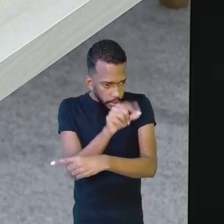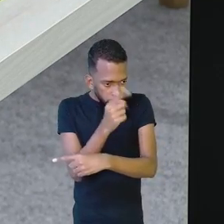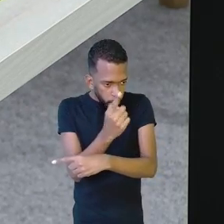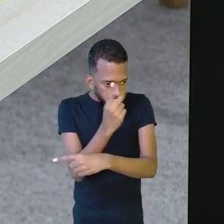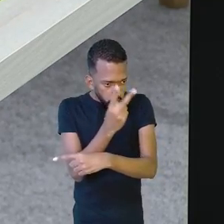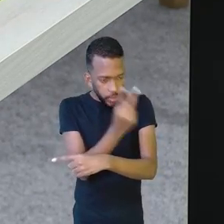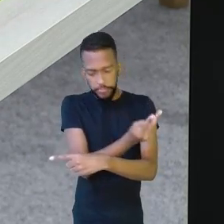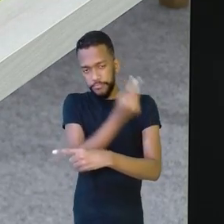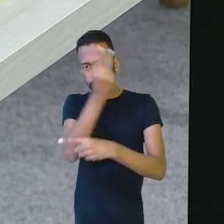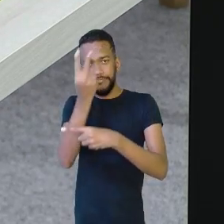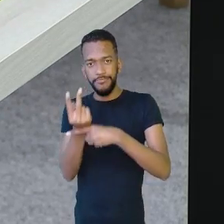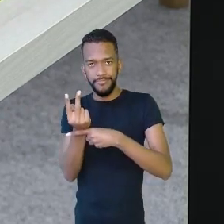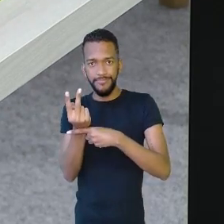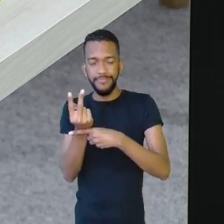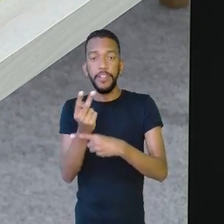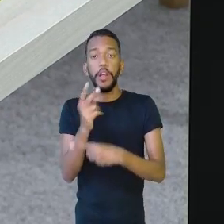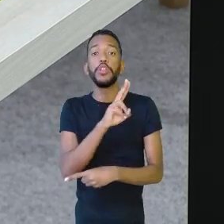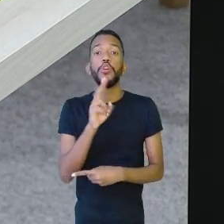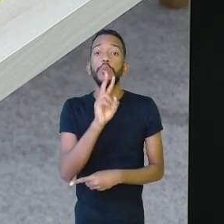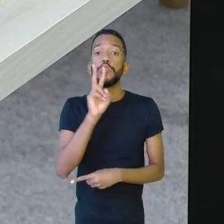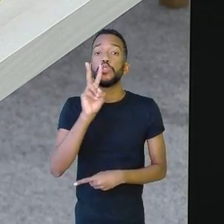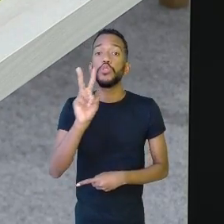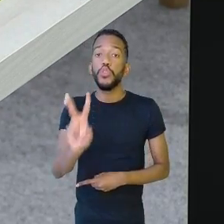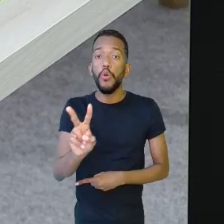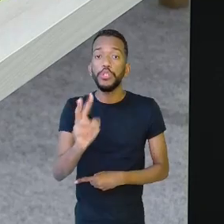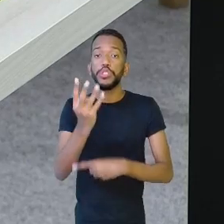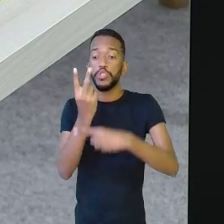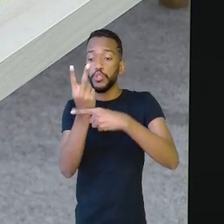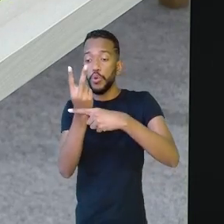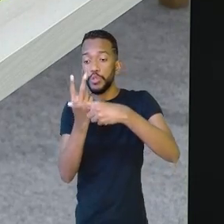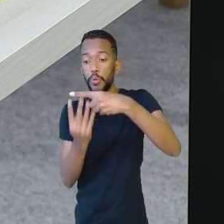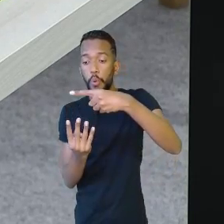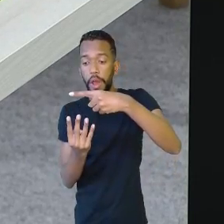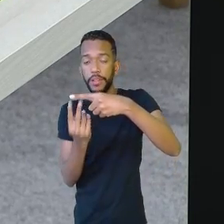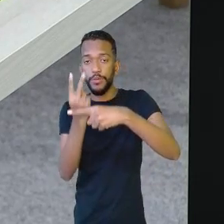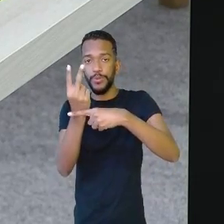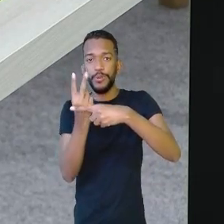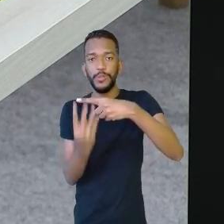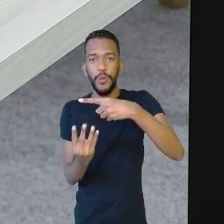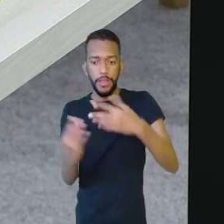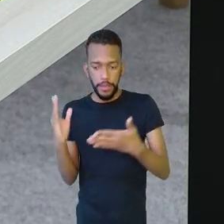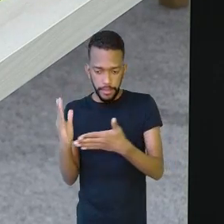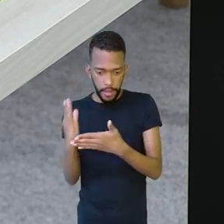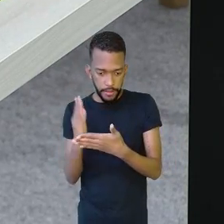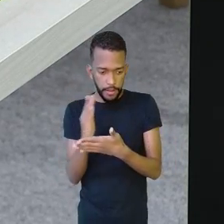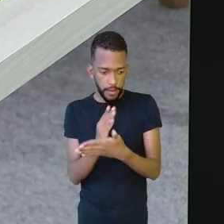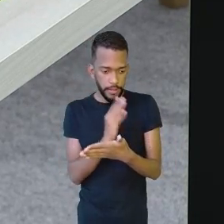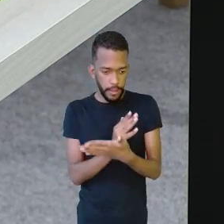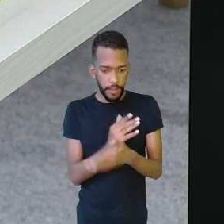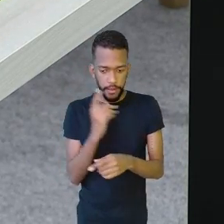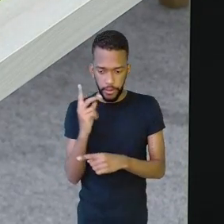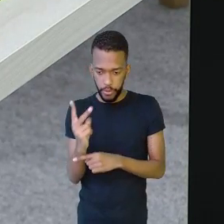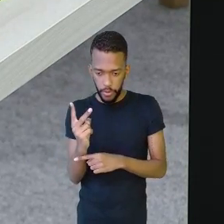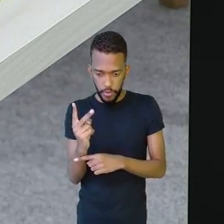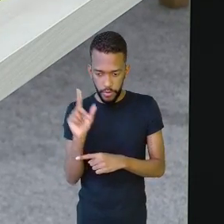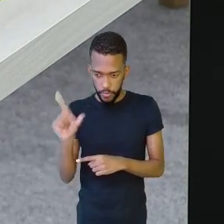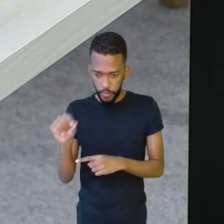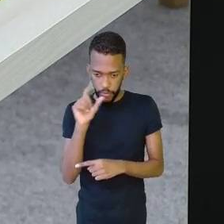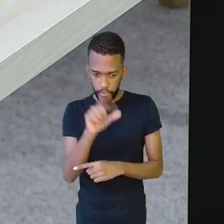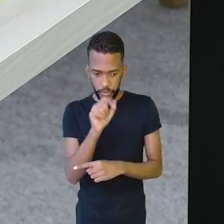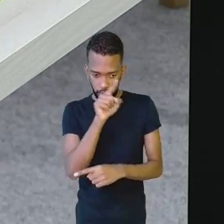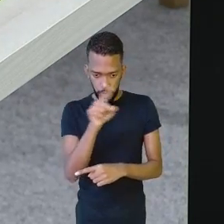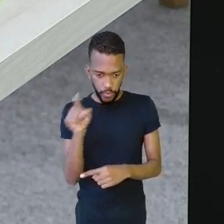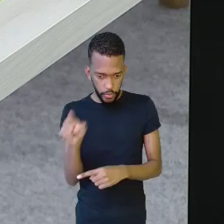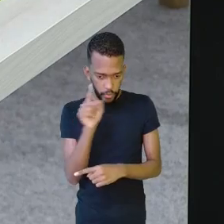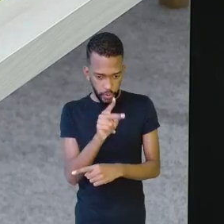peguei 2 quartos da fração, ou seja, 2 partes de 4, que eu